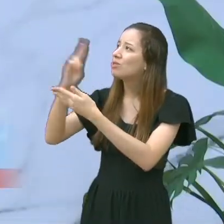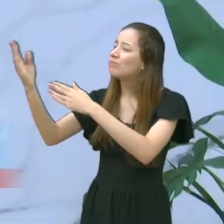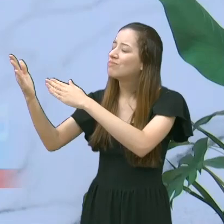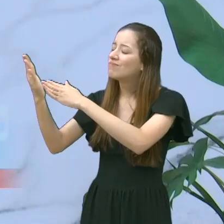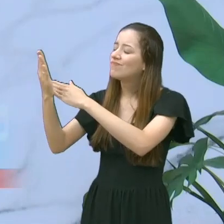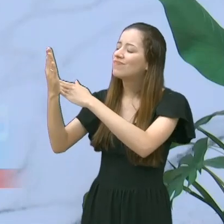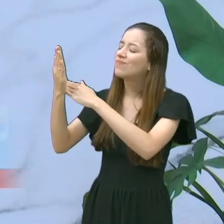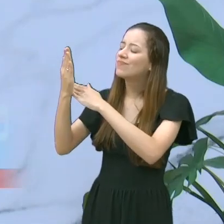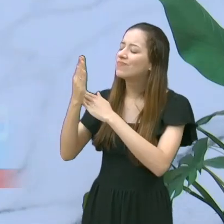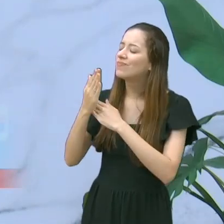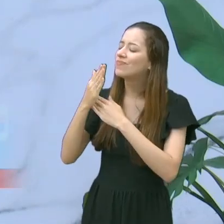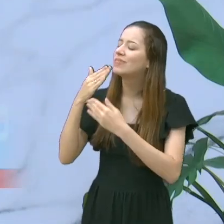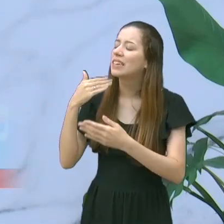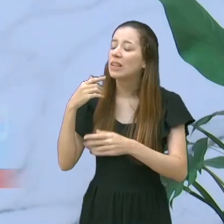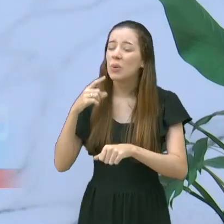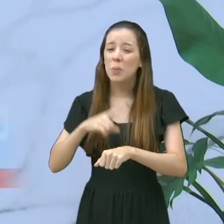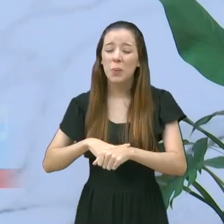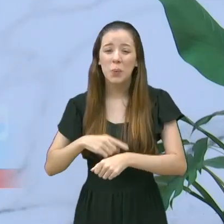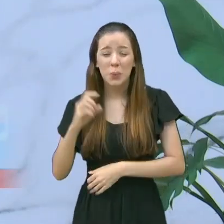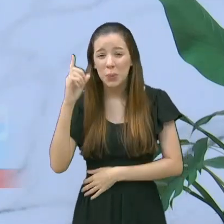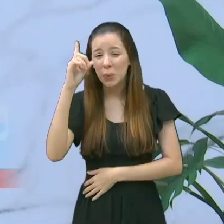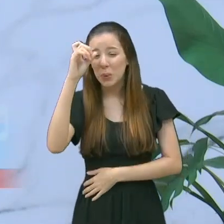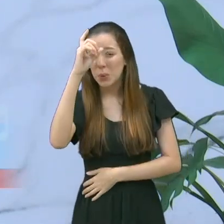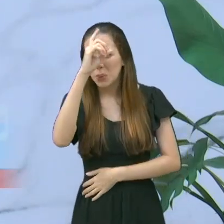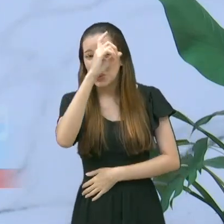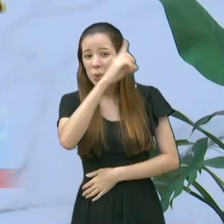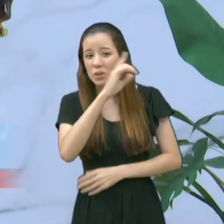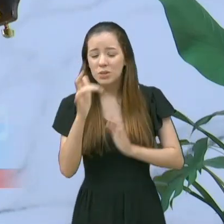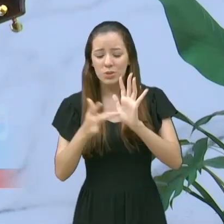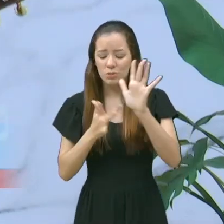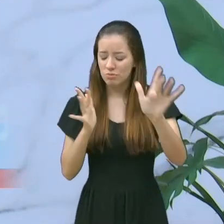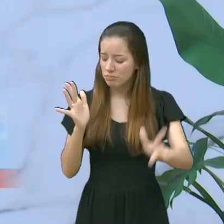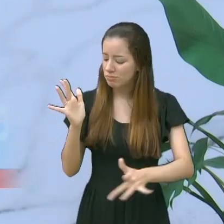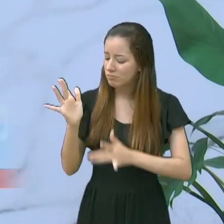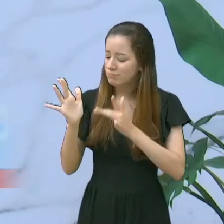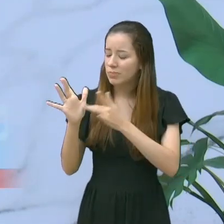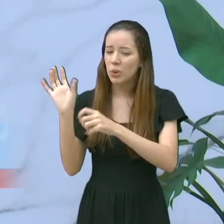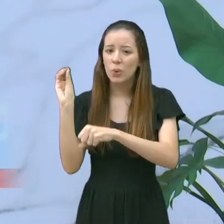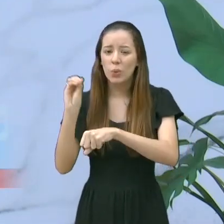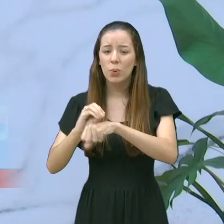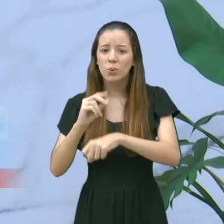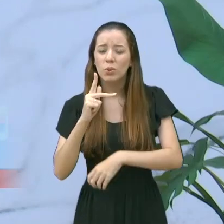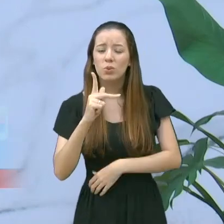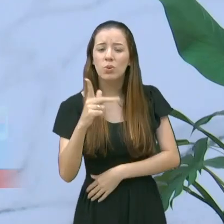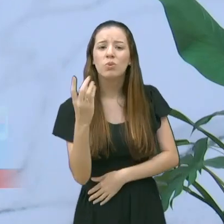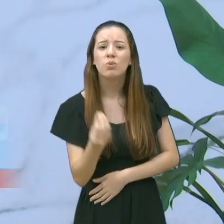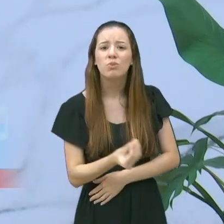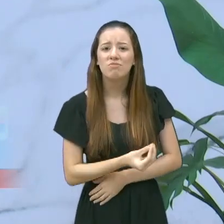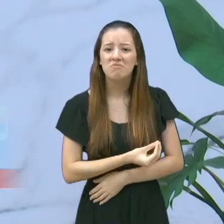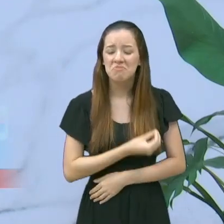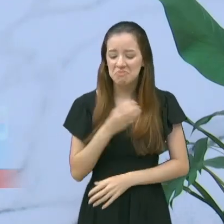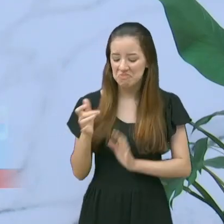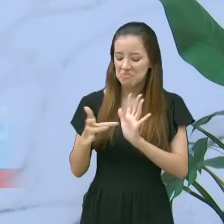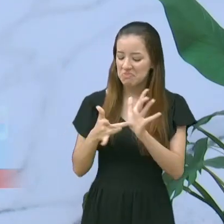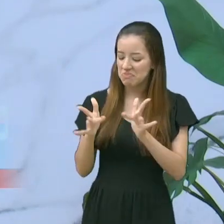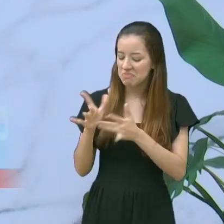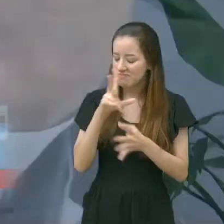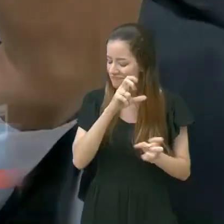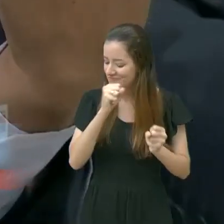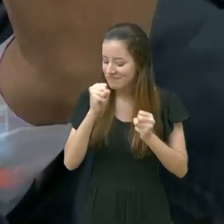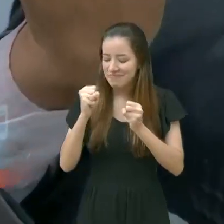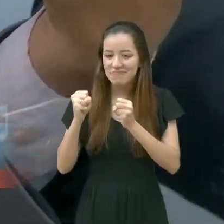É nas horas mais difíceis que ele mais te vê. Pode chamar esse nome que ele tem poder.